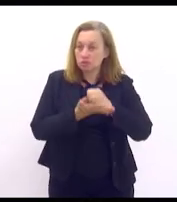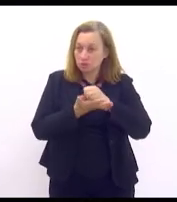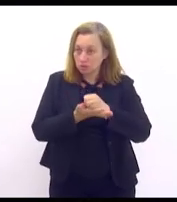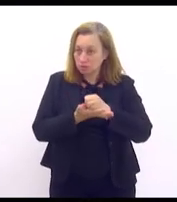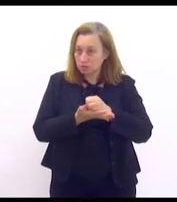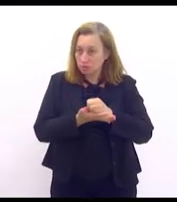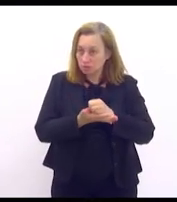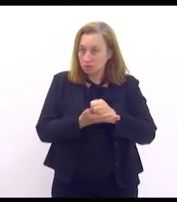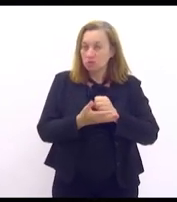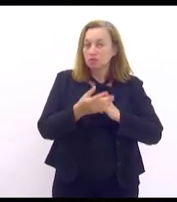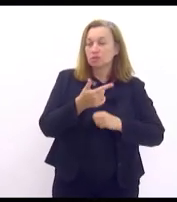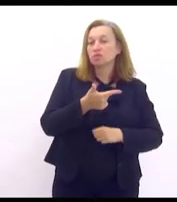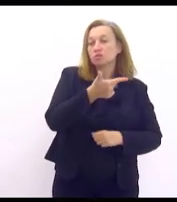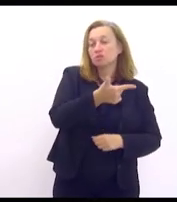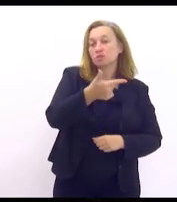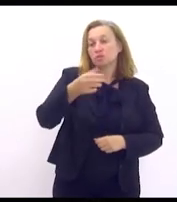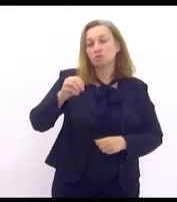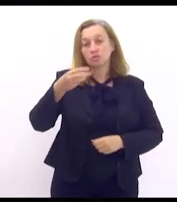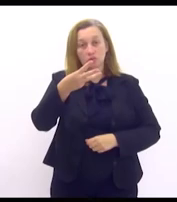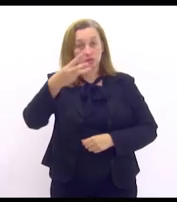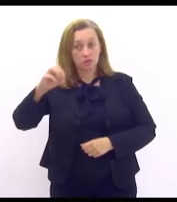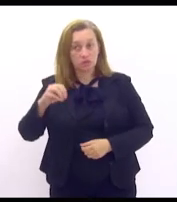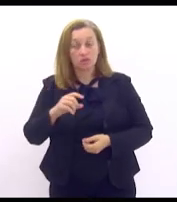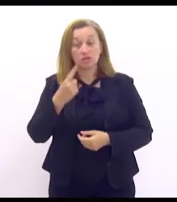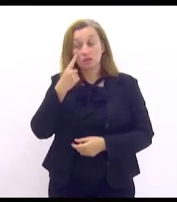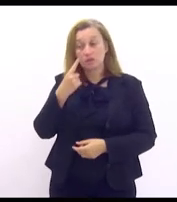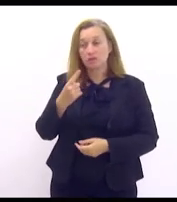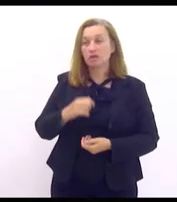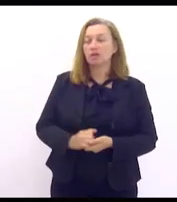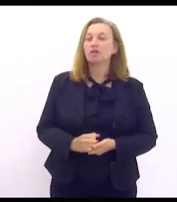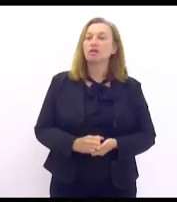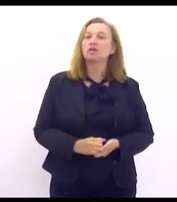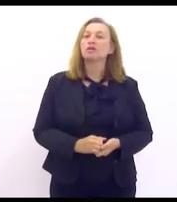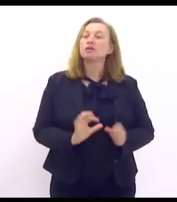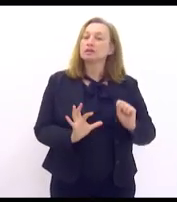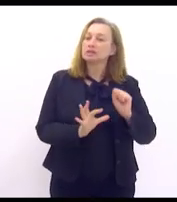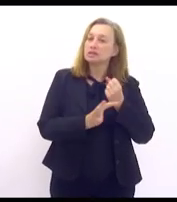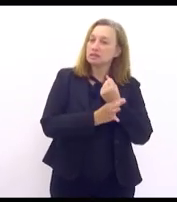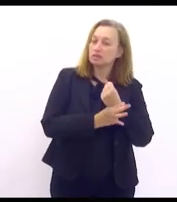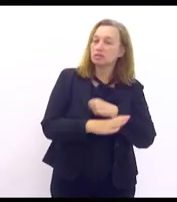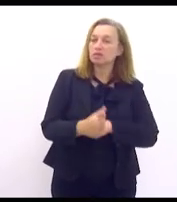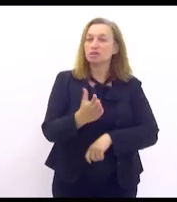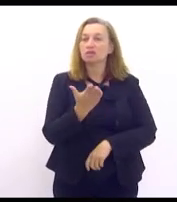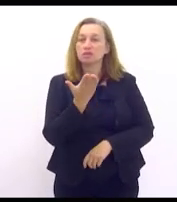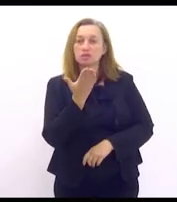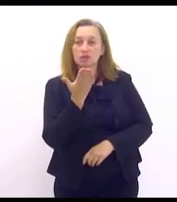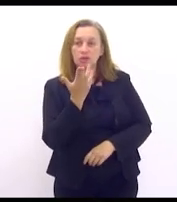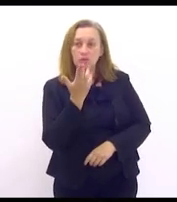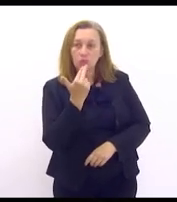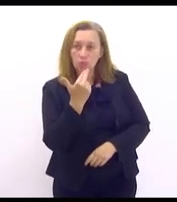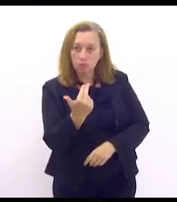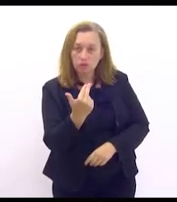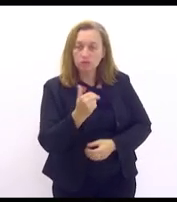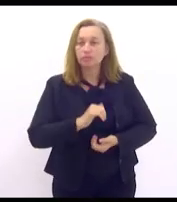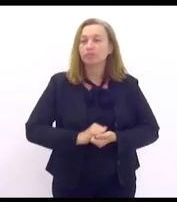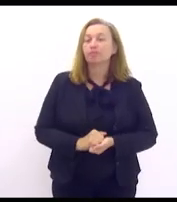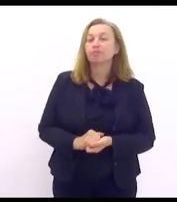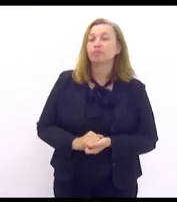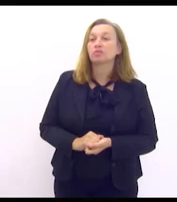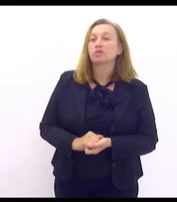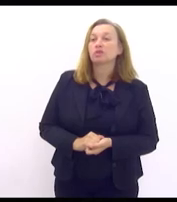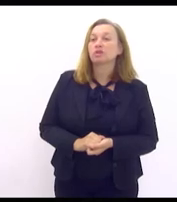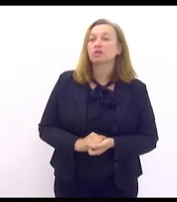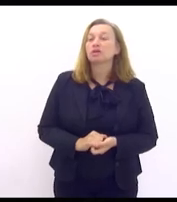Agenda de 2030. Então, a gente vê lá a questão da segurança alimentar e nutricional, a questão